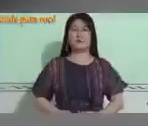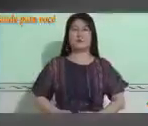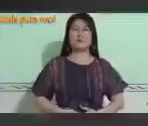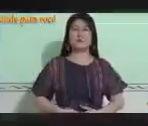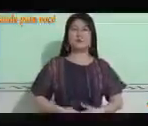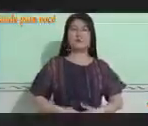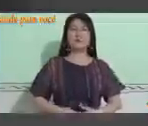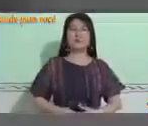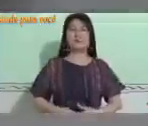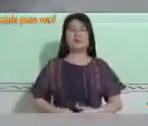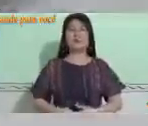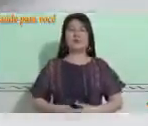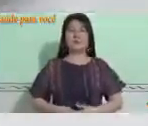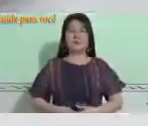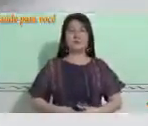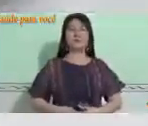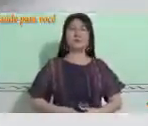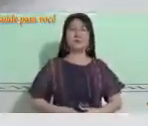DIOSPODEMCOMS cedilha